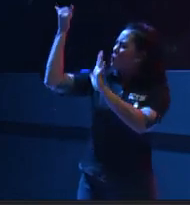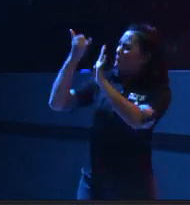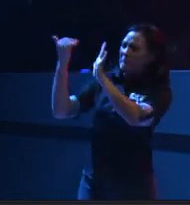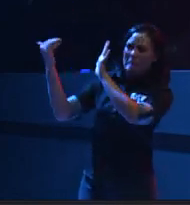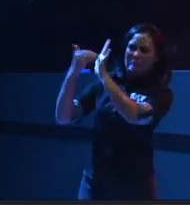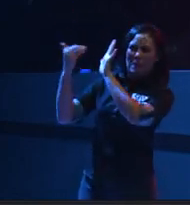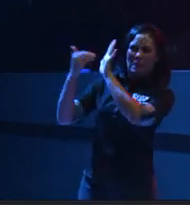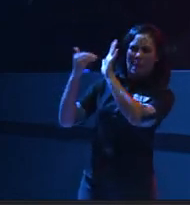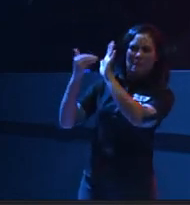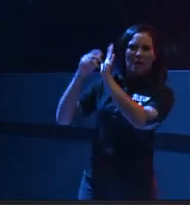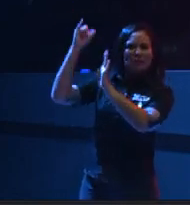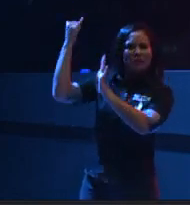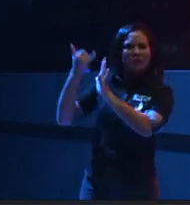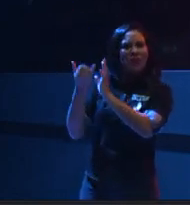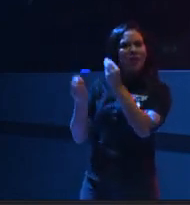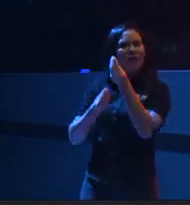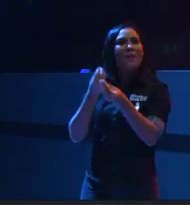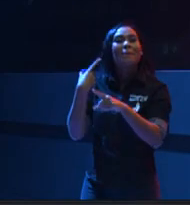precipitação